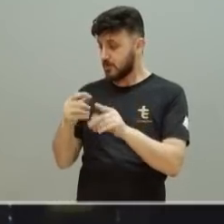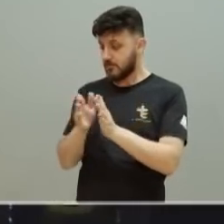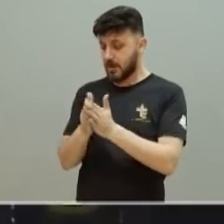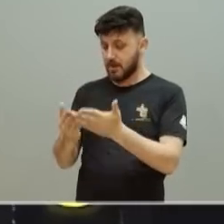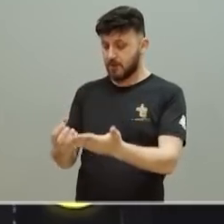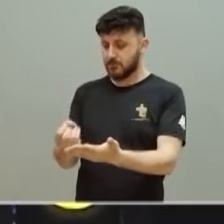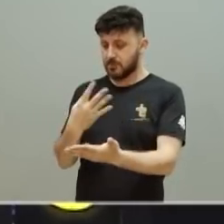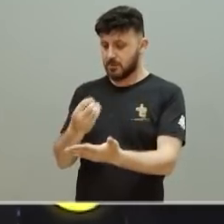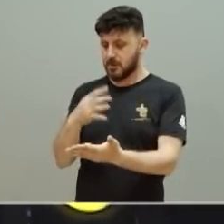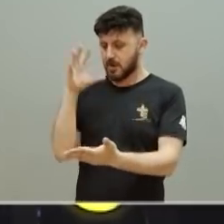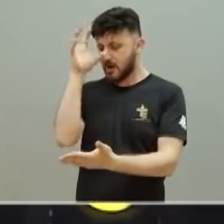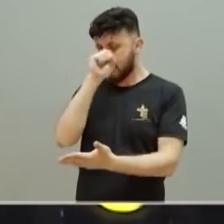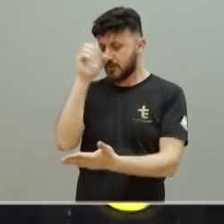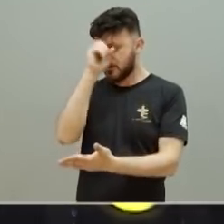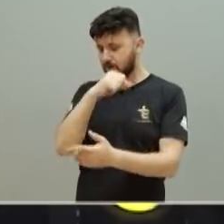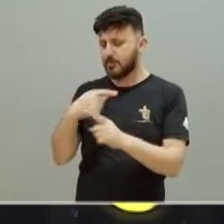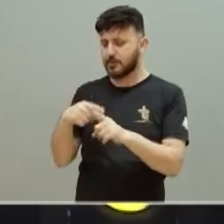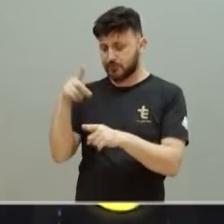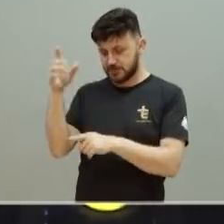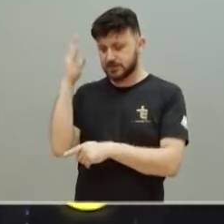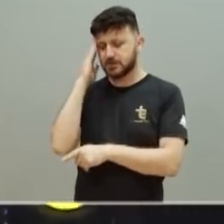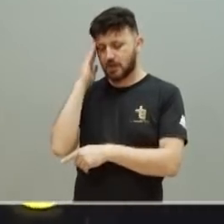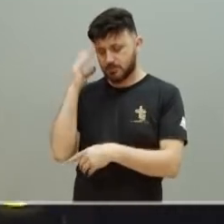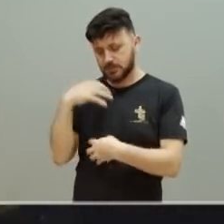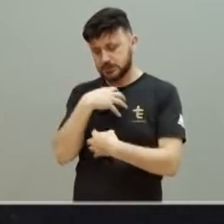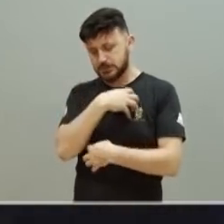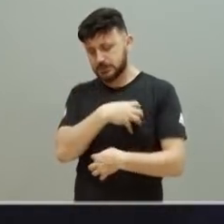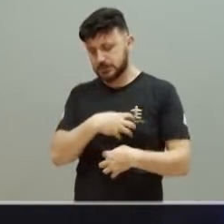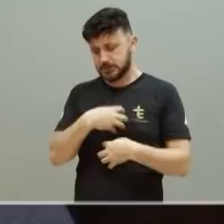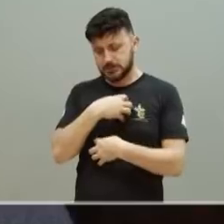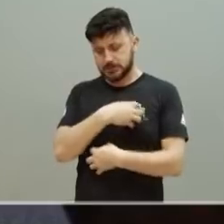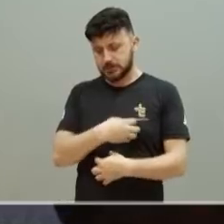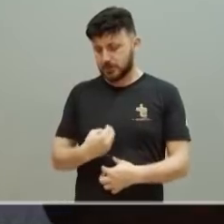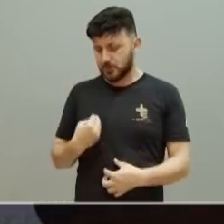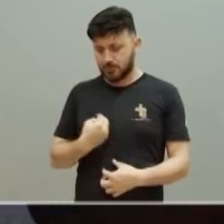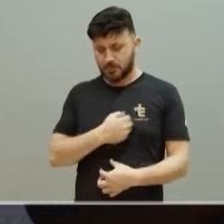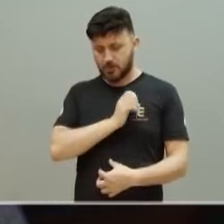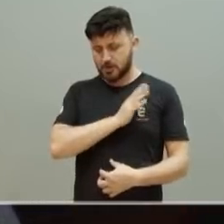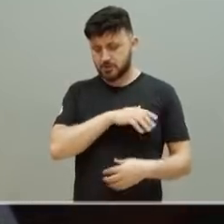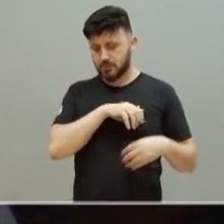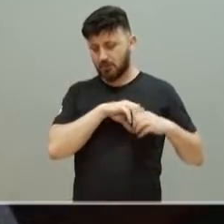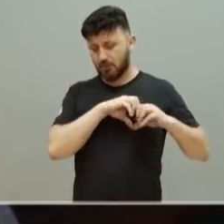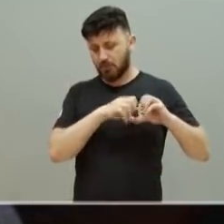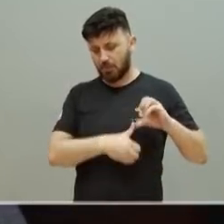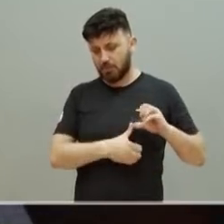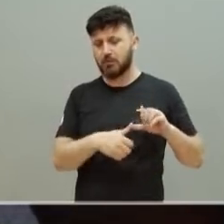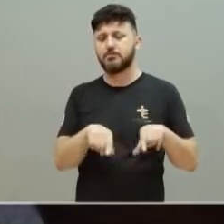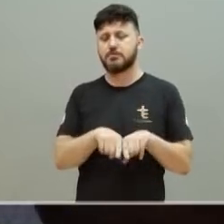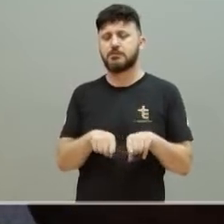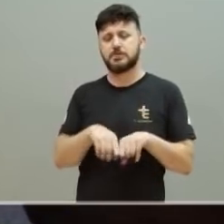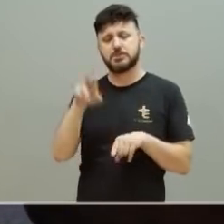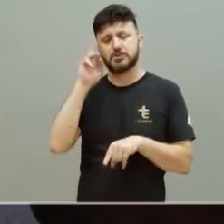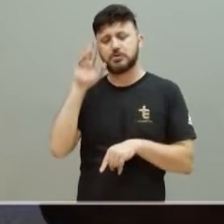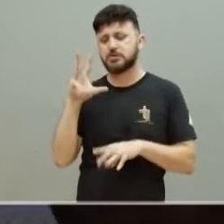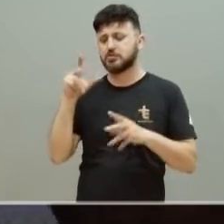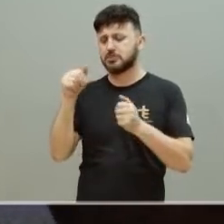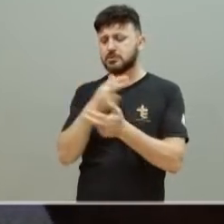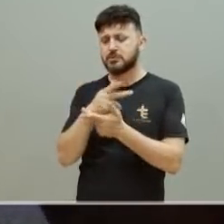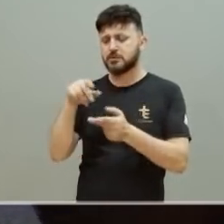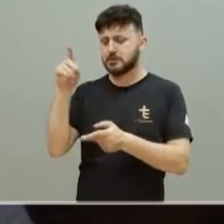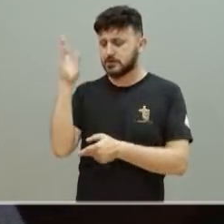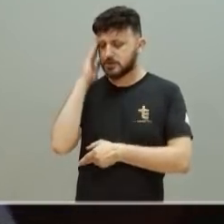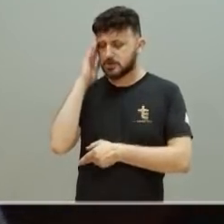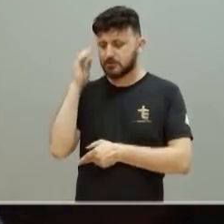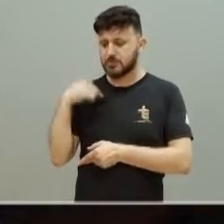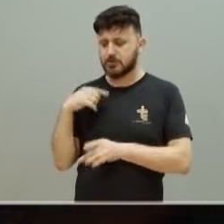tu sabes como eu estou. Tu sabes, Senhor, como eu cheguei aqui. Tu sabes, Senhor, tudo que eu deixei na minha casa.